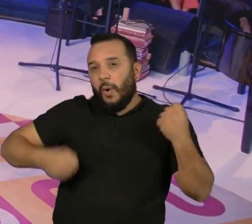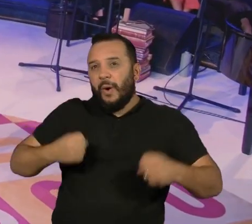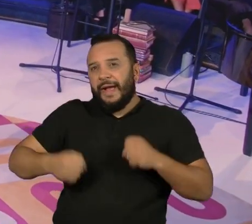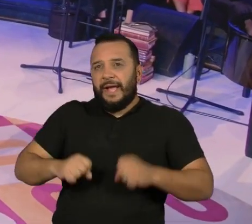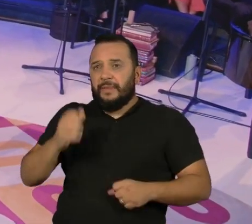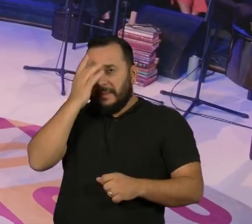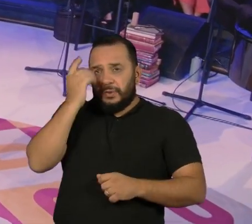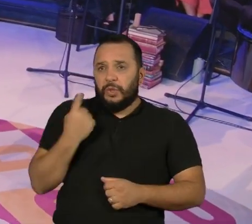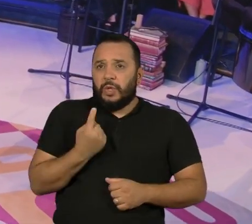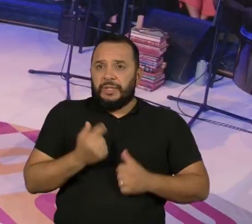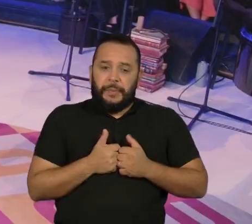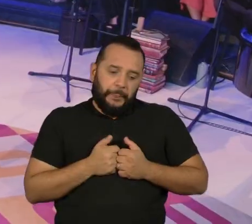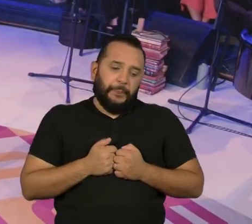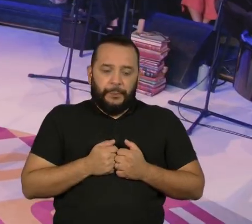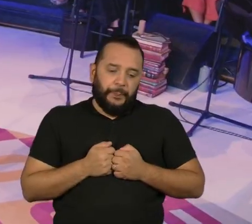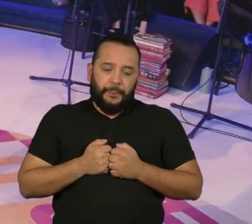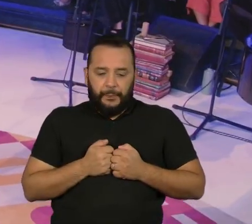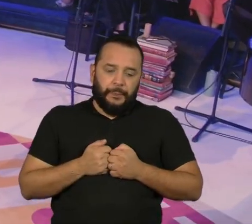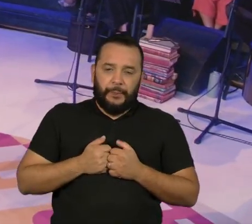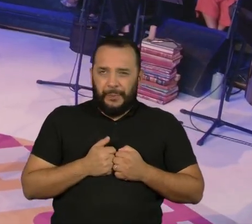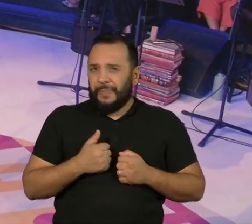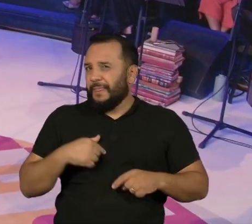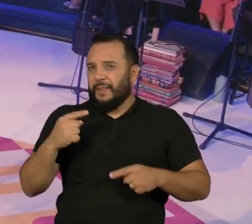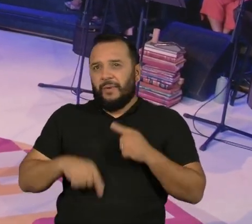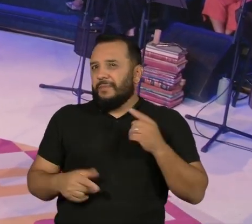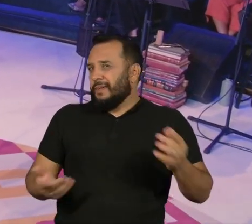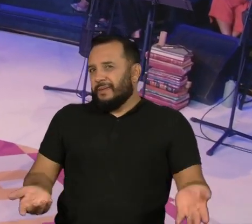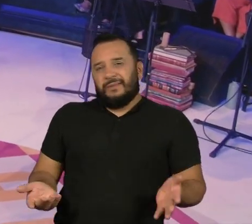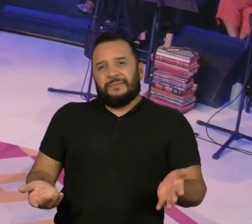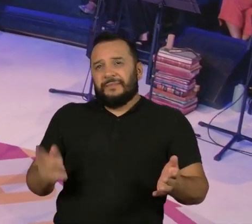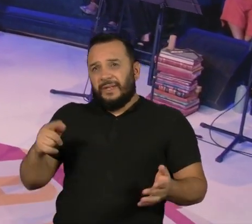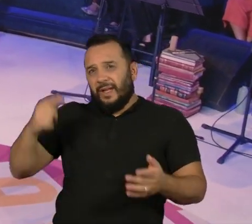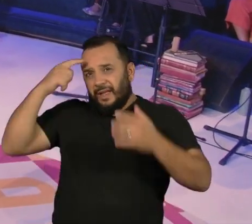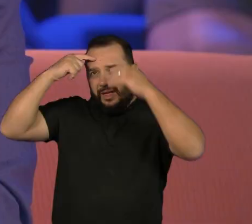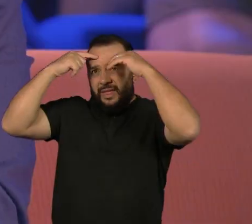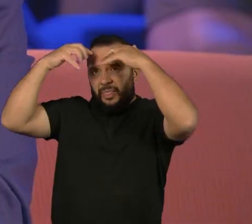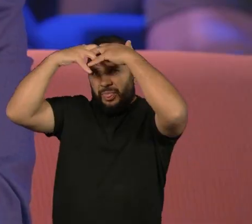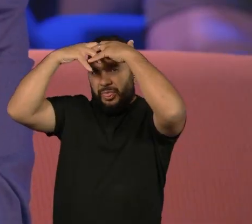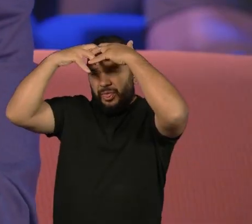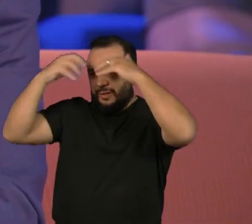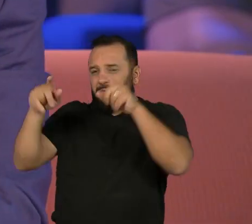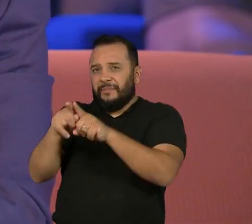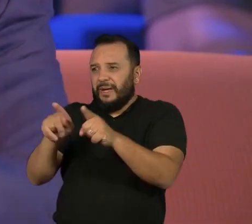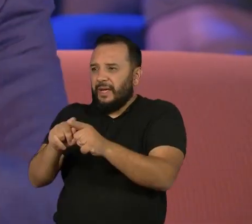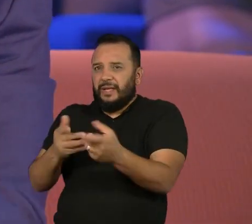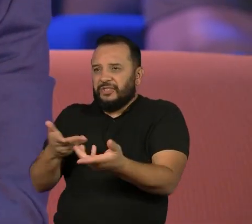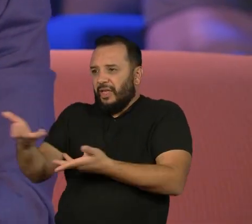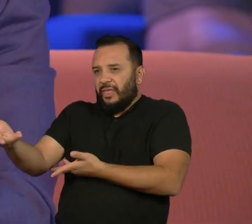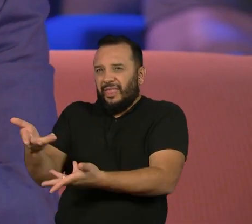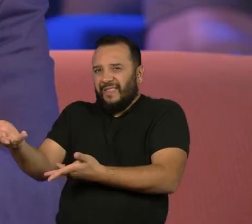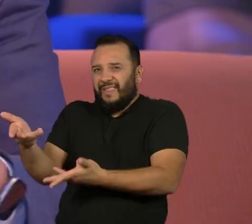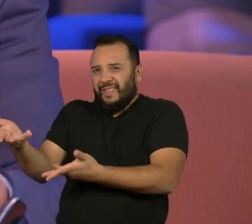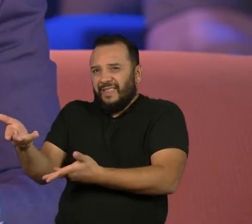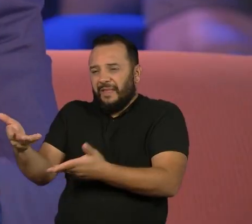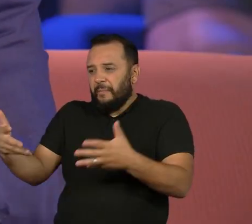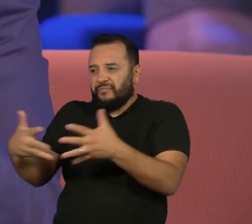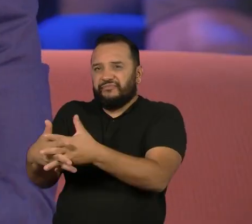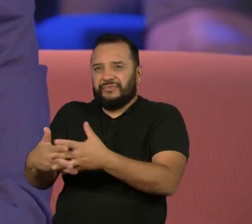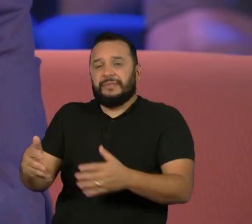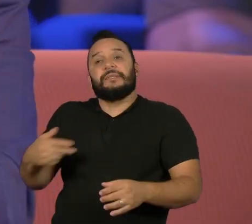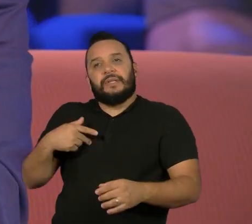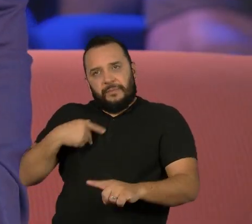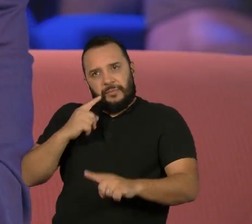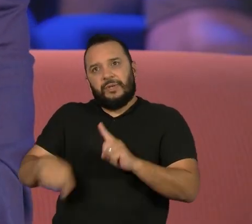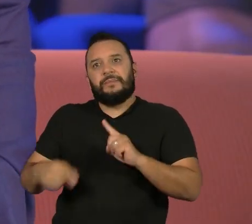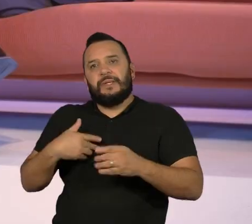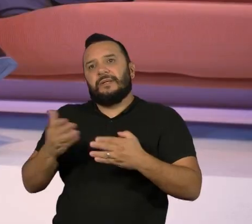tem alguém isolado na sua própria tela. O que acaba acontecendo é uma atrofia social. Por isso que a gente também incluiu a proibição nos